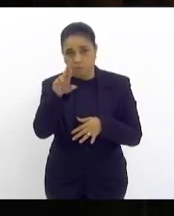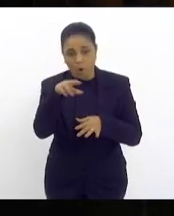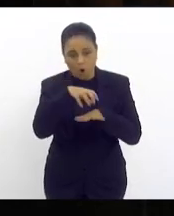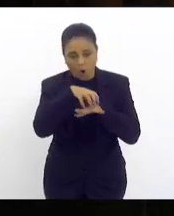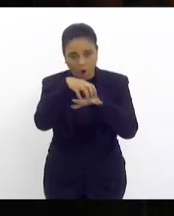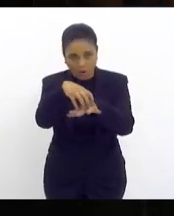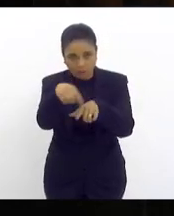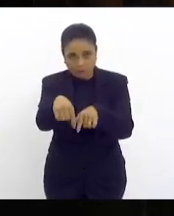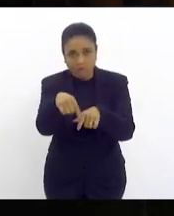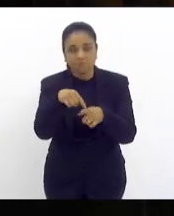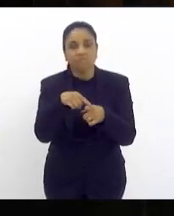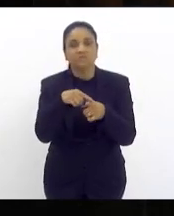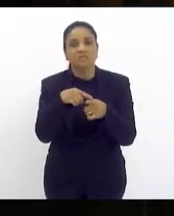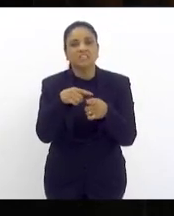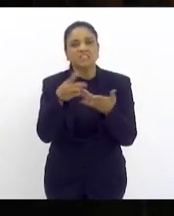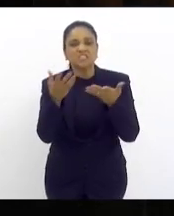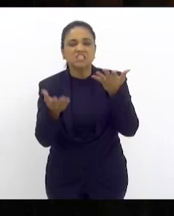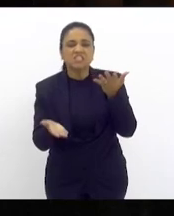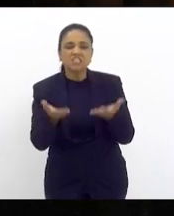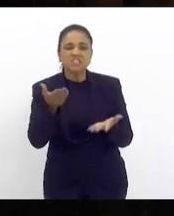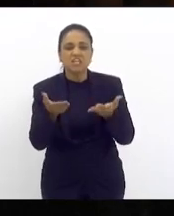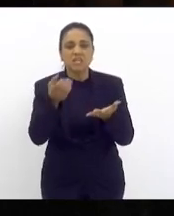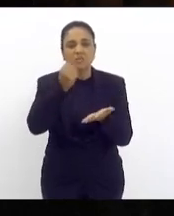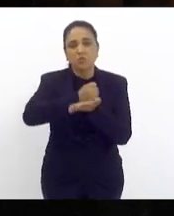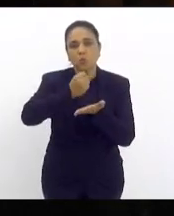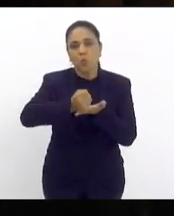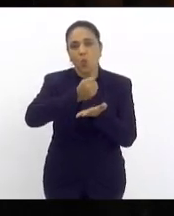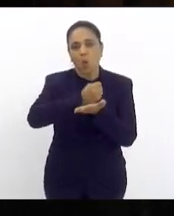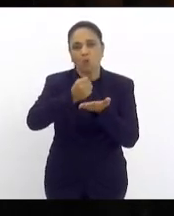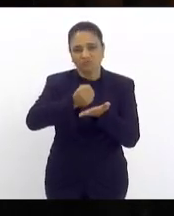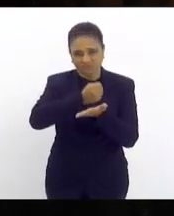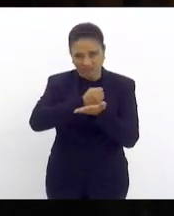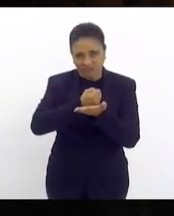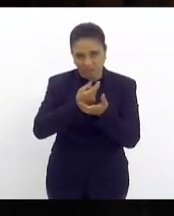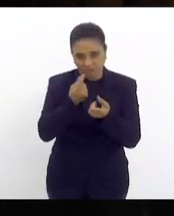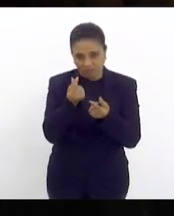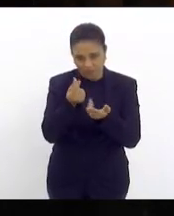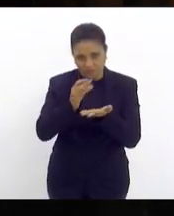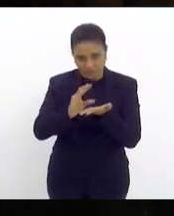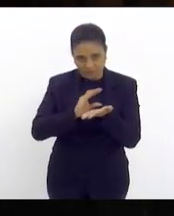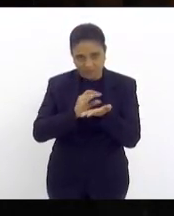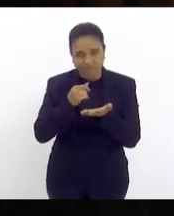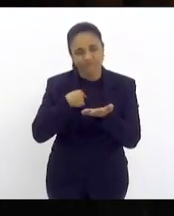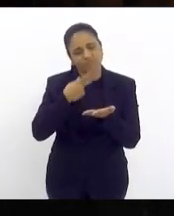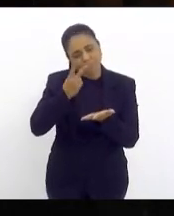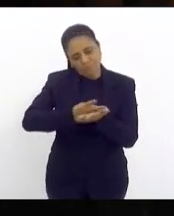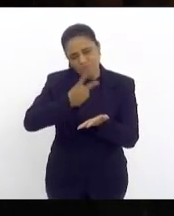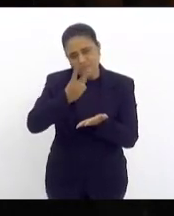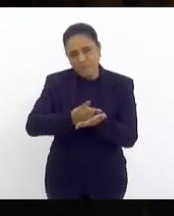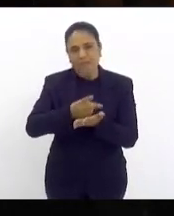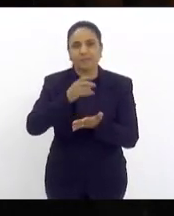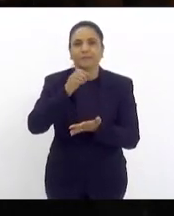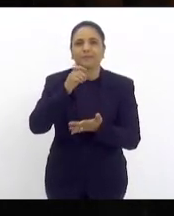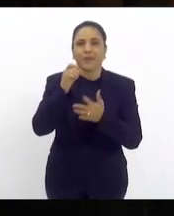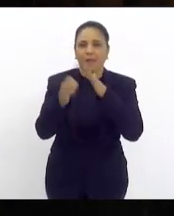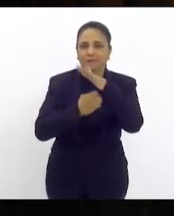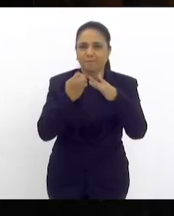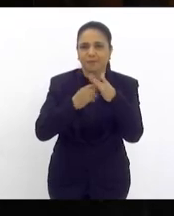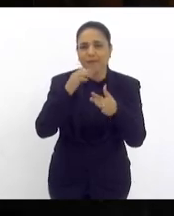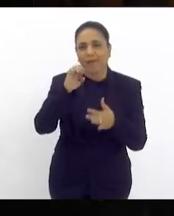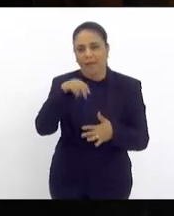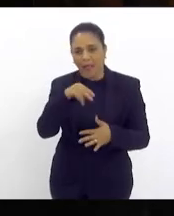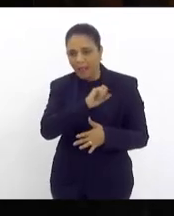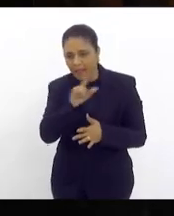desequilíbrio econômico financeiro nos contratos aquele velho papo das concessionárias é o mesmo papo da enel é o papo das